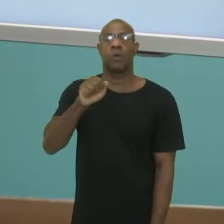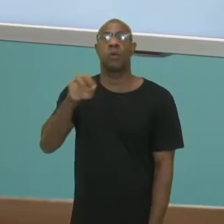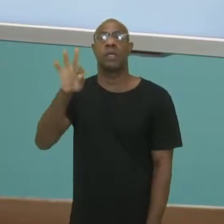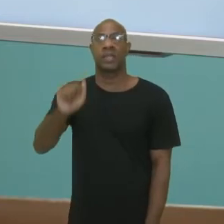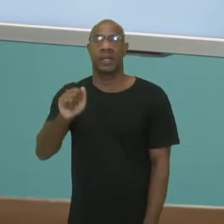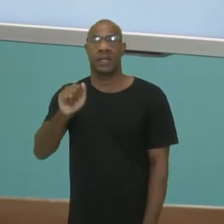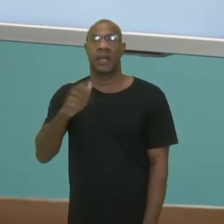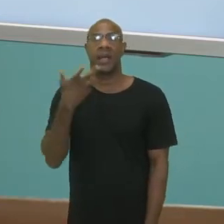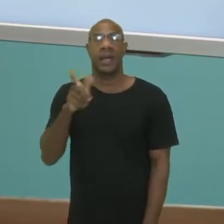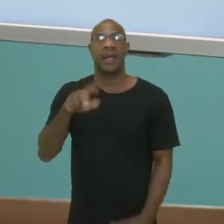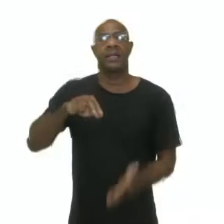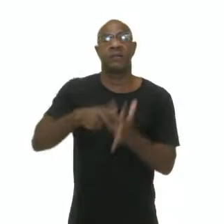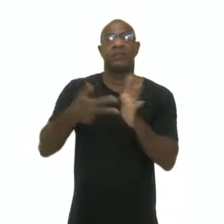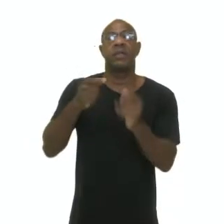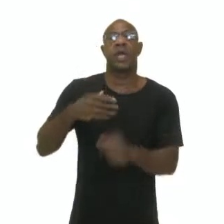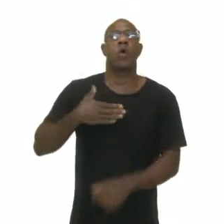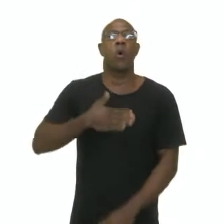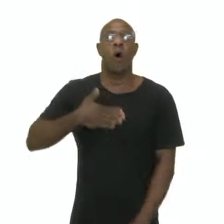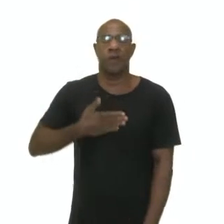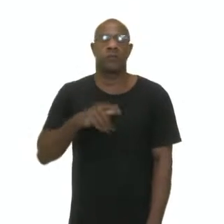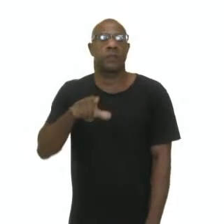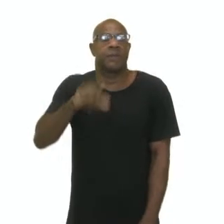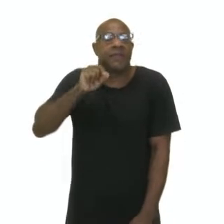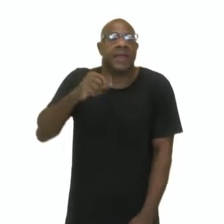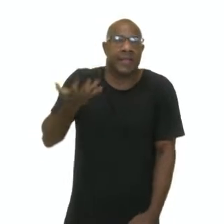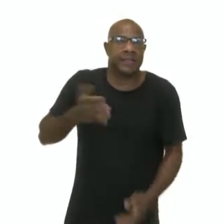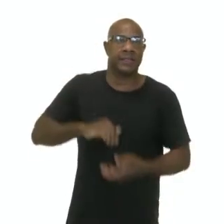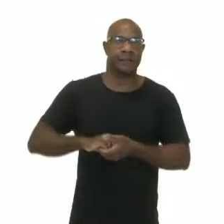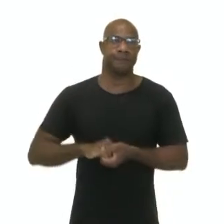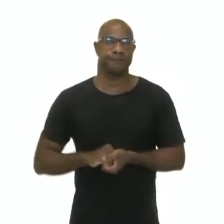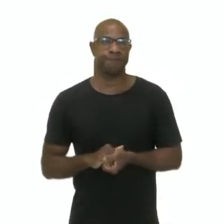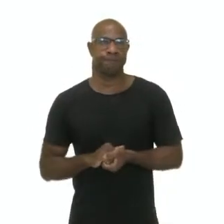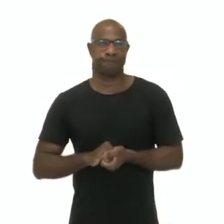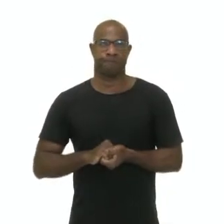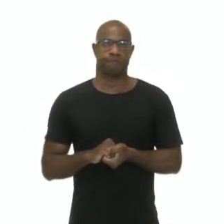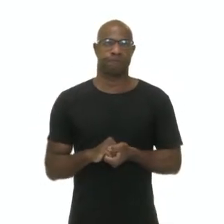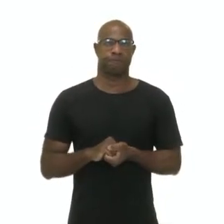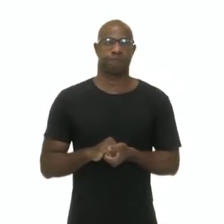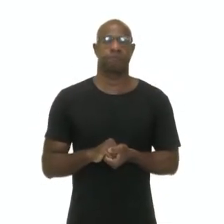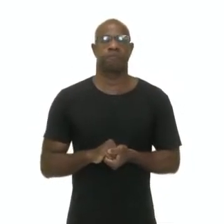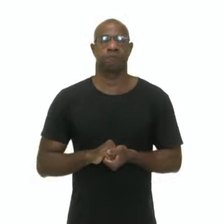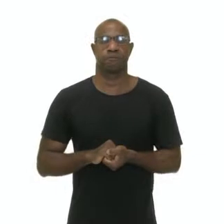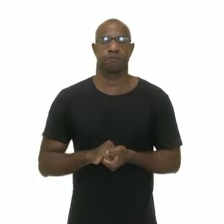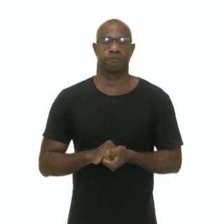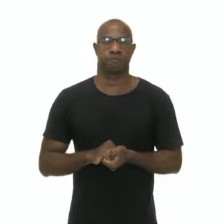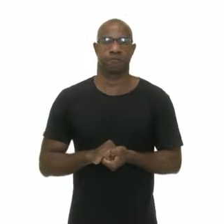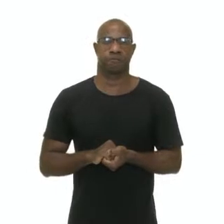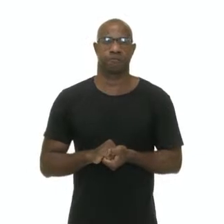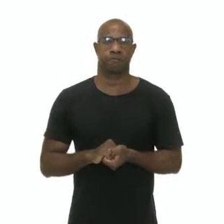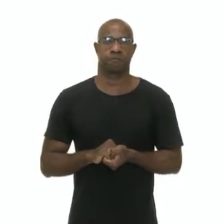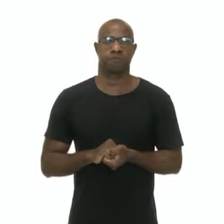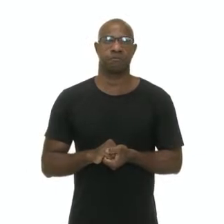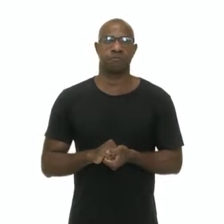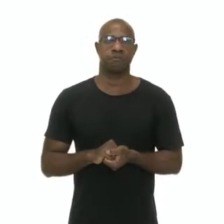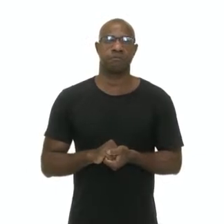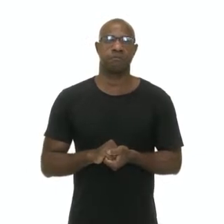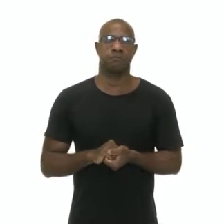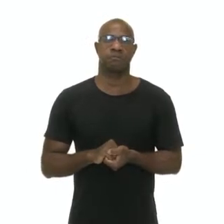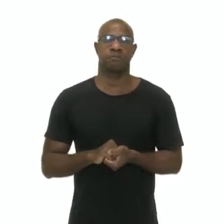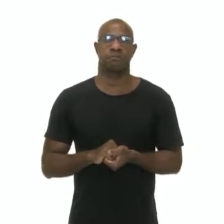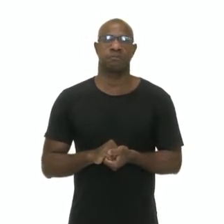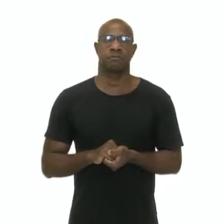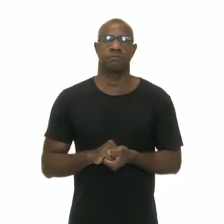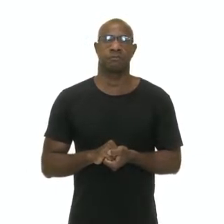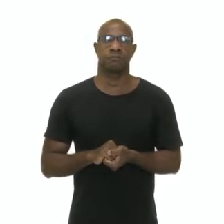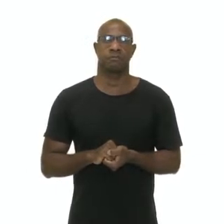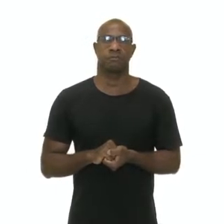ver, observa que a primeira resposta não agradou a Susanita. Assim contesta uma vez mais. Com